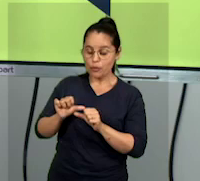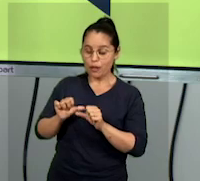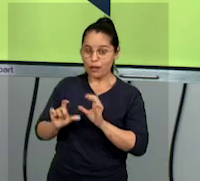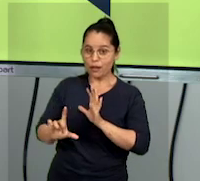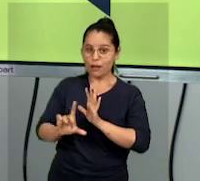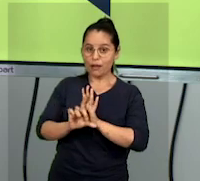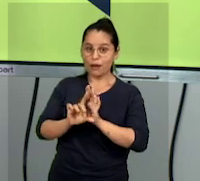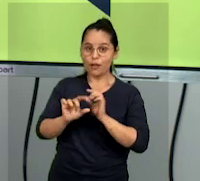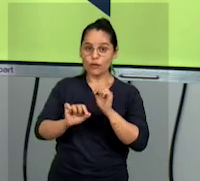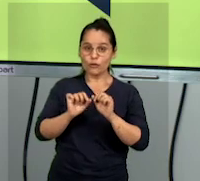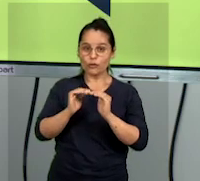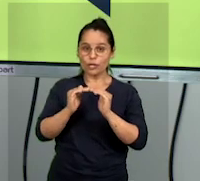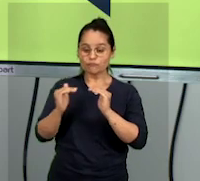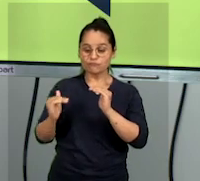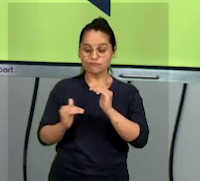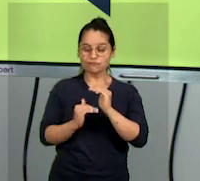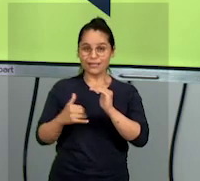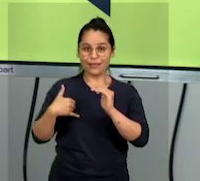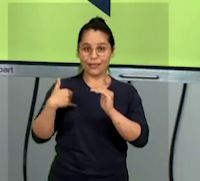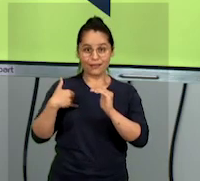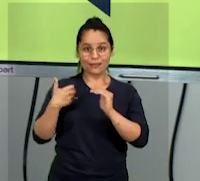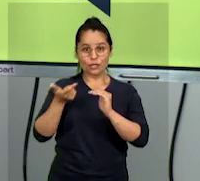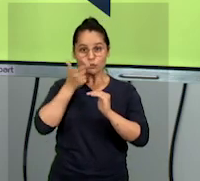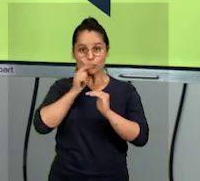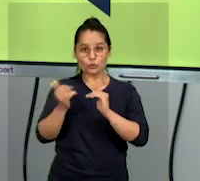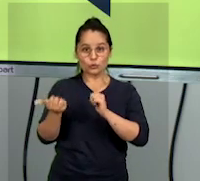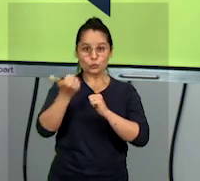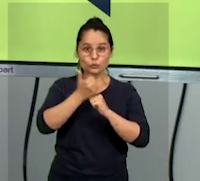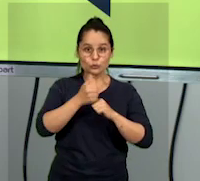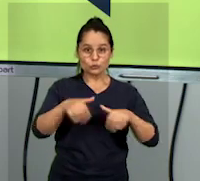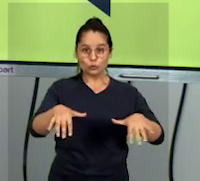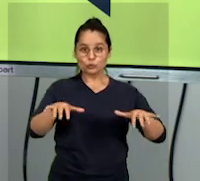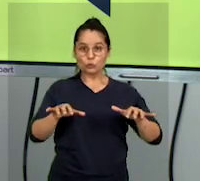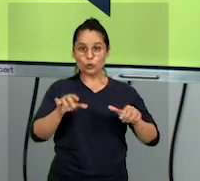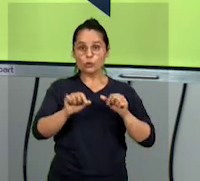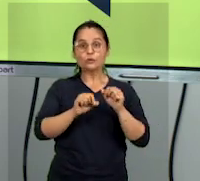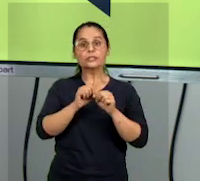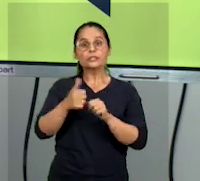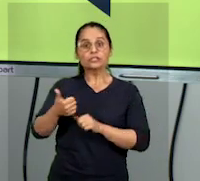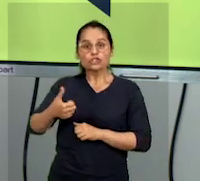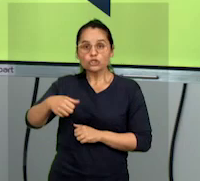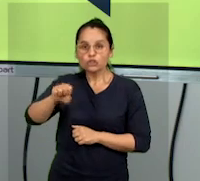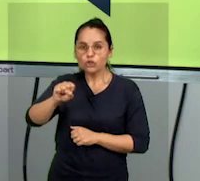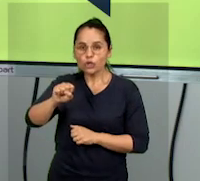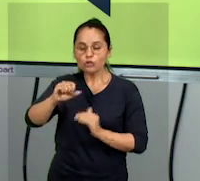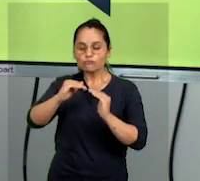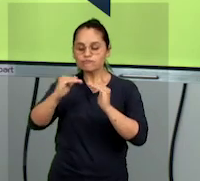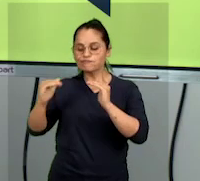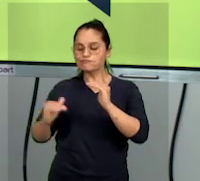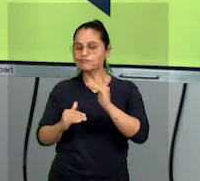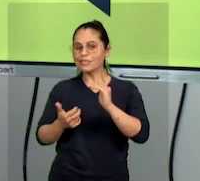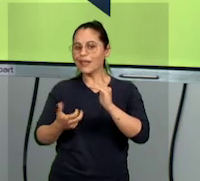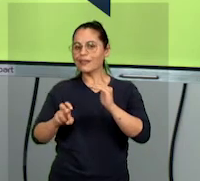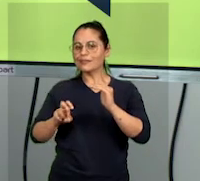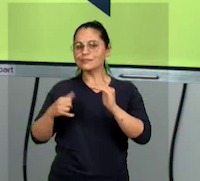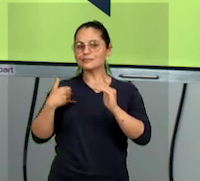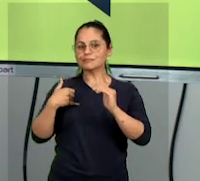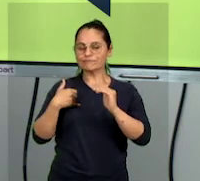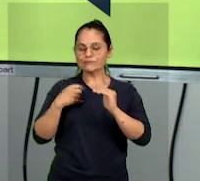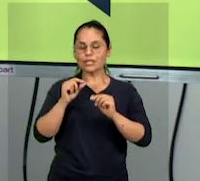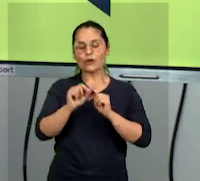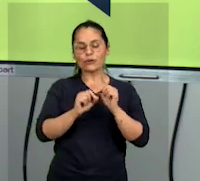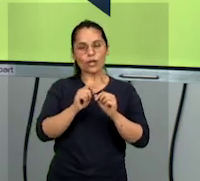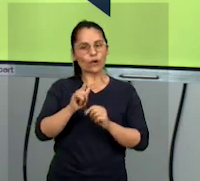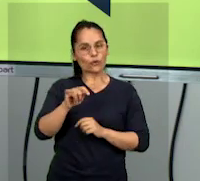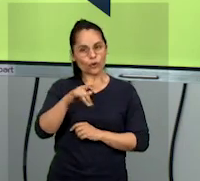leis, abaixando a idade para assumir o trono de 18 anos para 15. Isso ficou sendo chamado